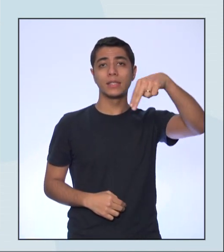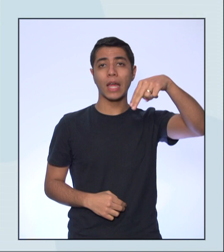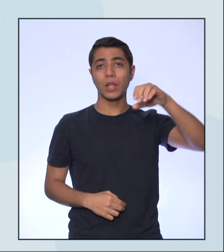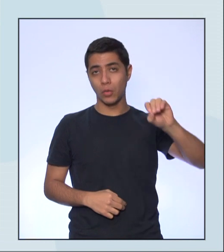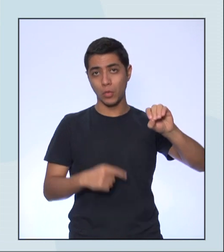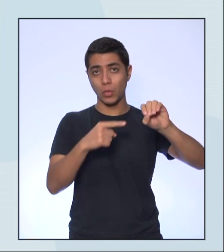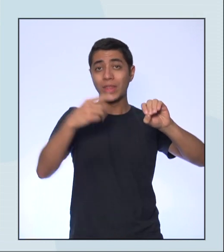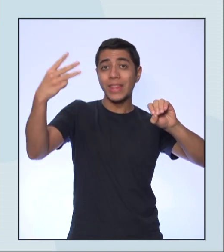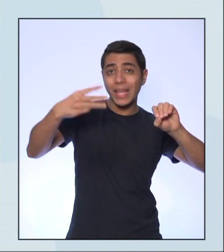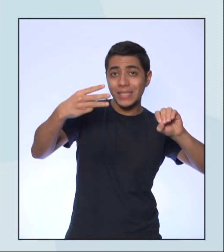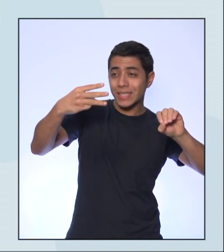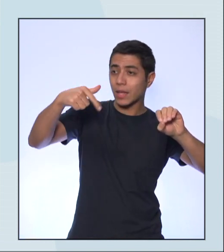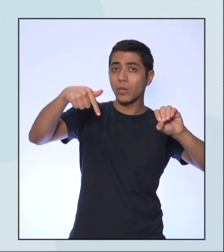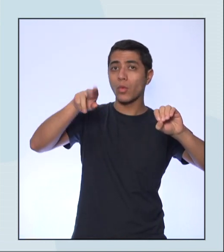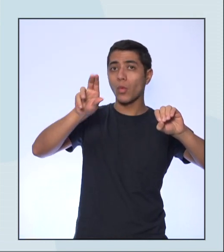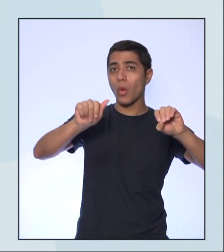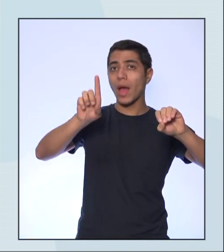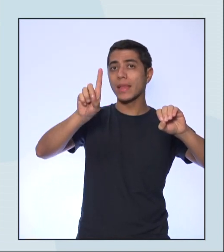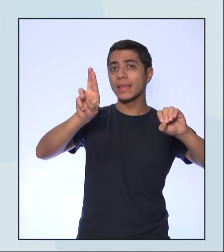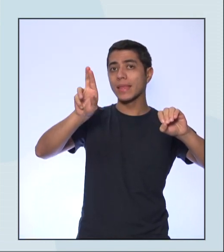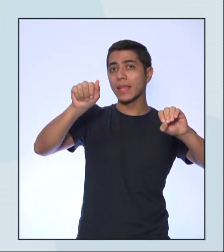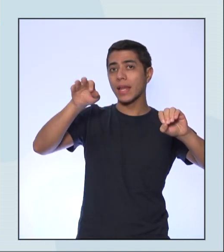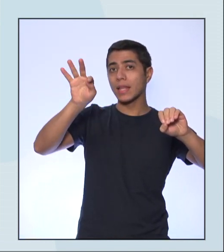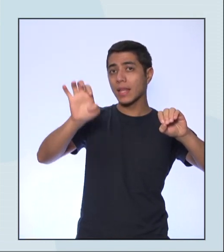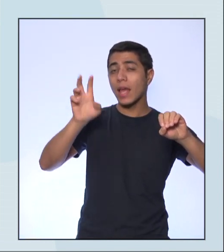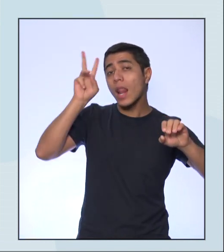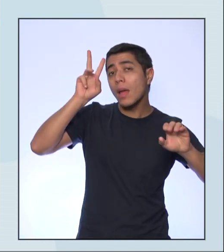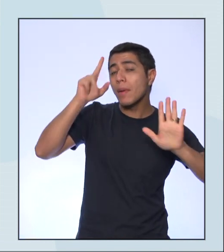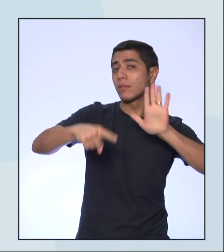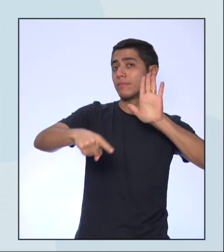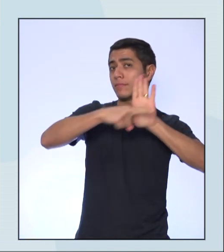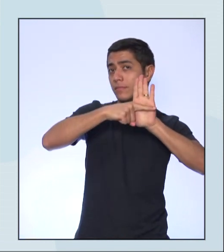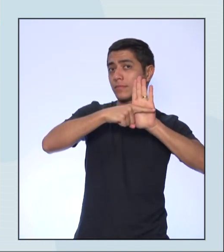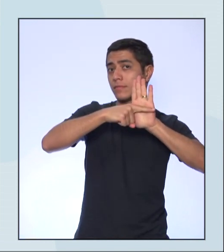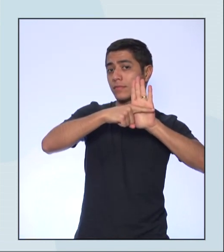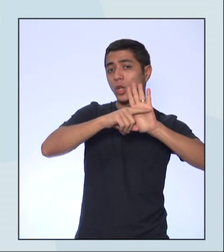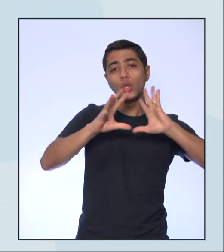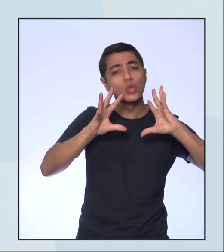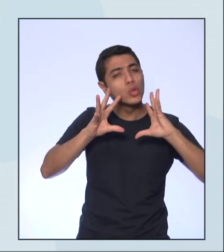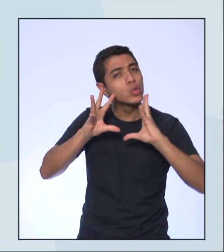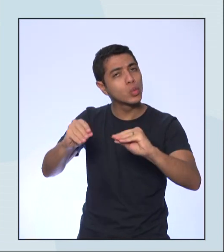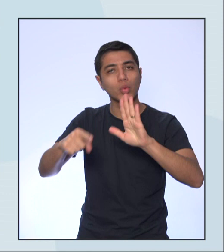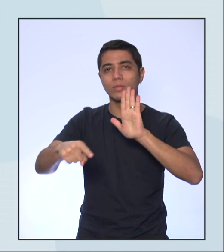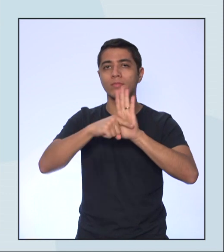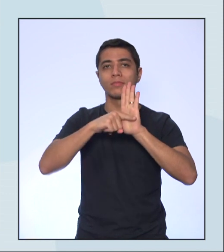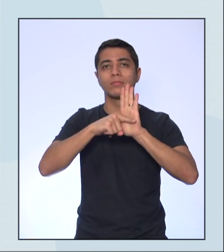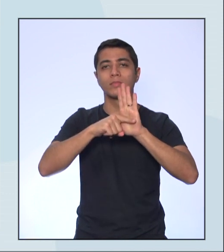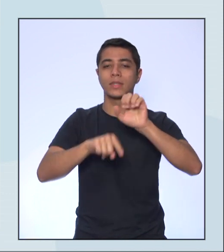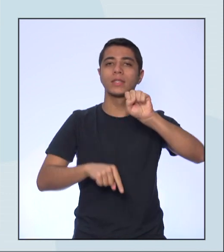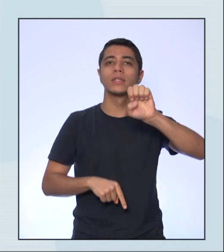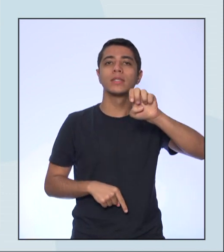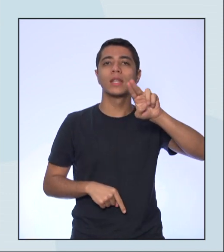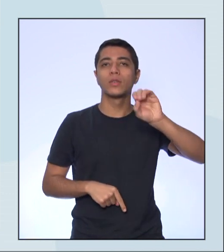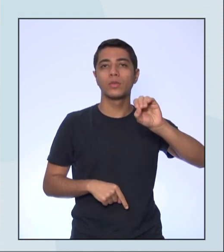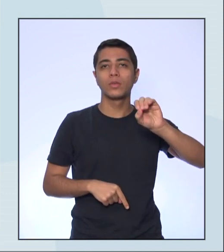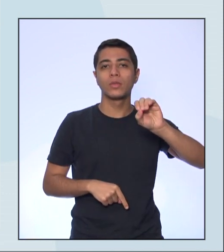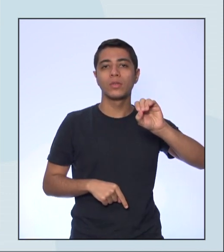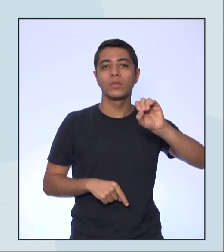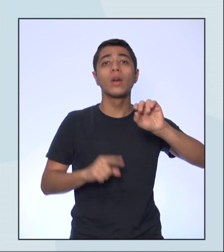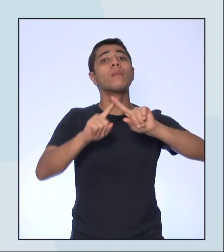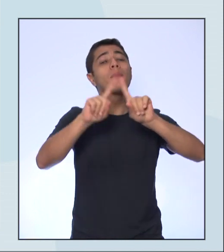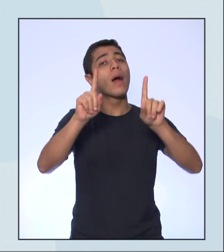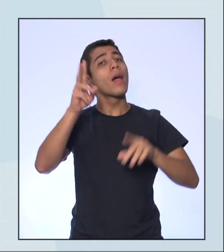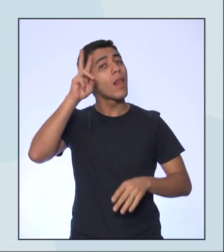todos os valores para ele é negativo lembrando se eu tenho 210 como 30 45 e 60 eu volto a tabela original